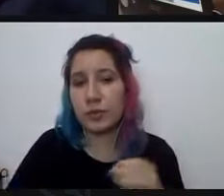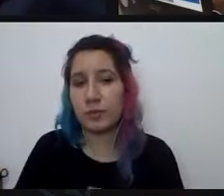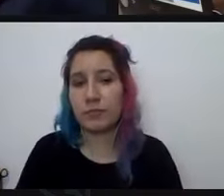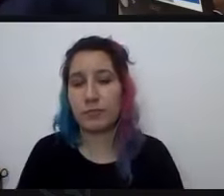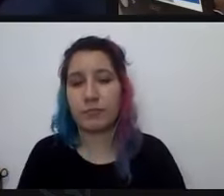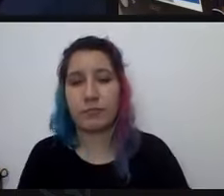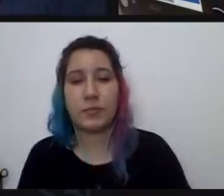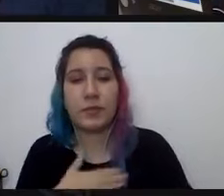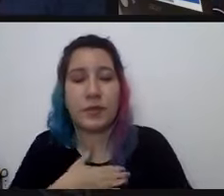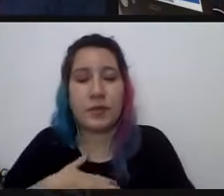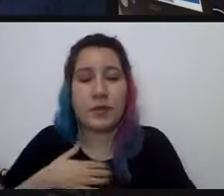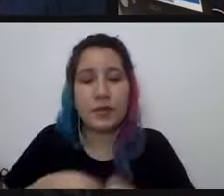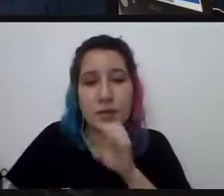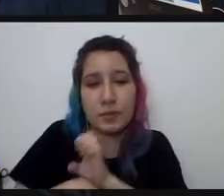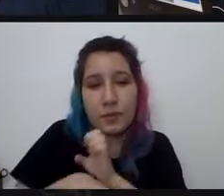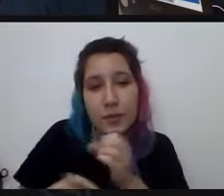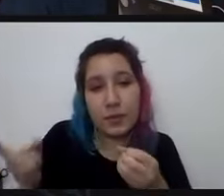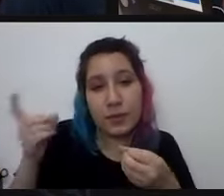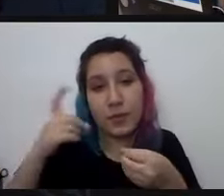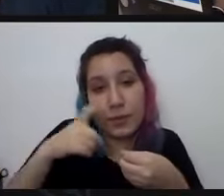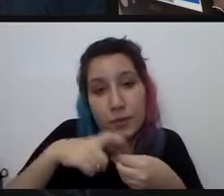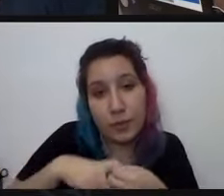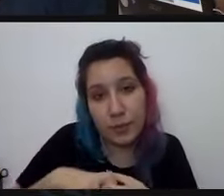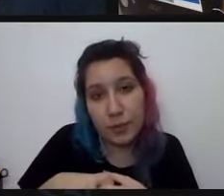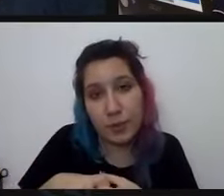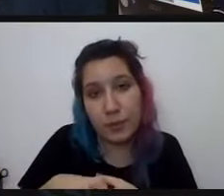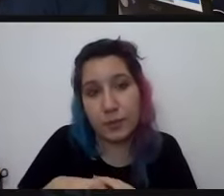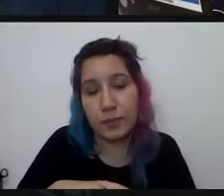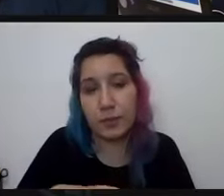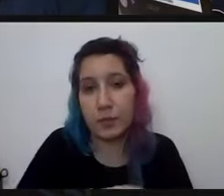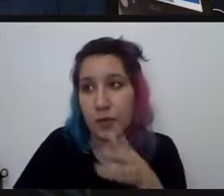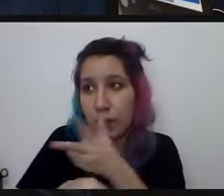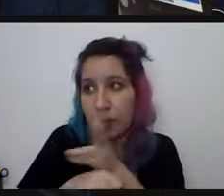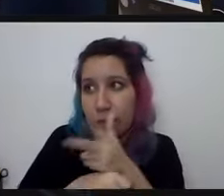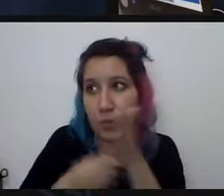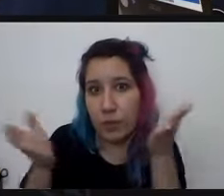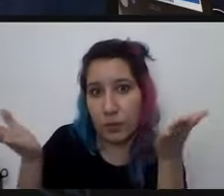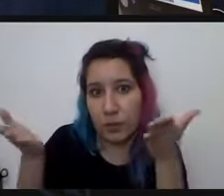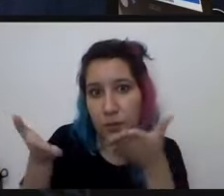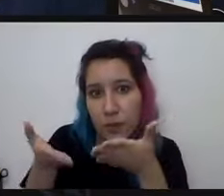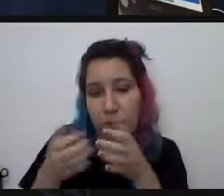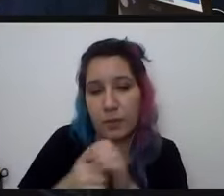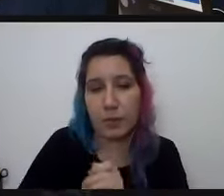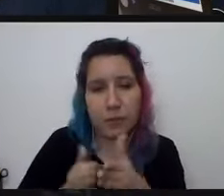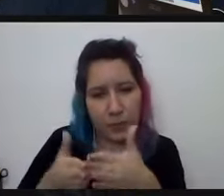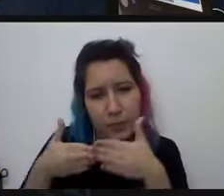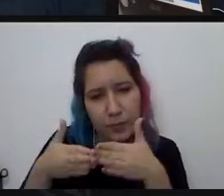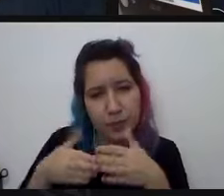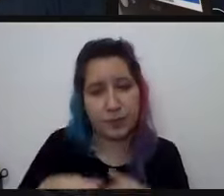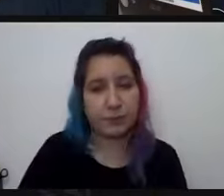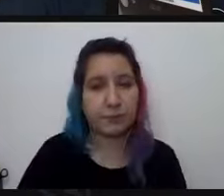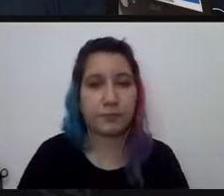espera que volte a ser. E eu quero ver esse vídeo do Paulo aqui agora, por favor.